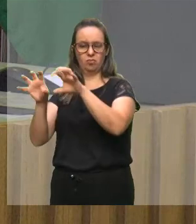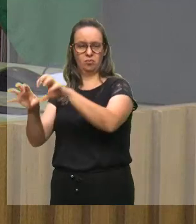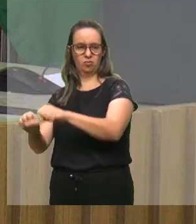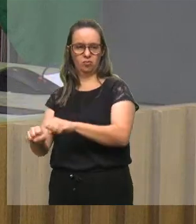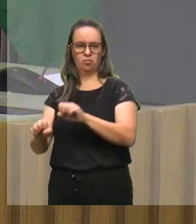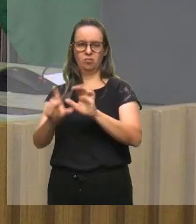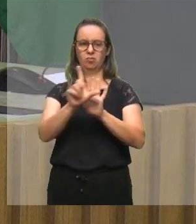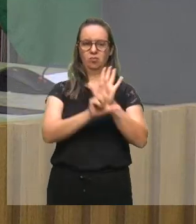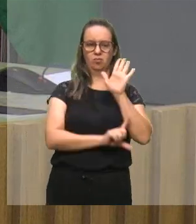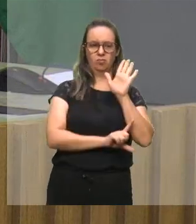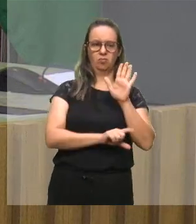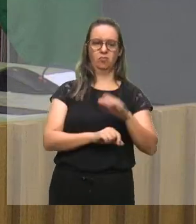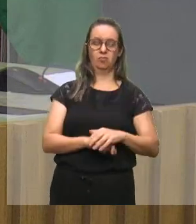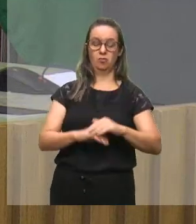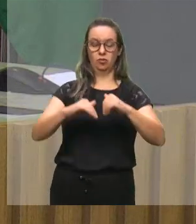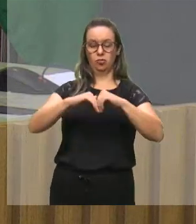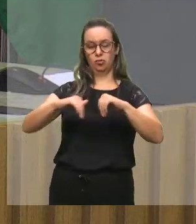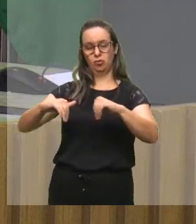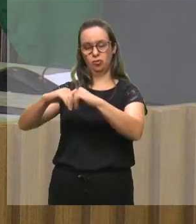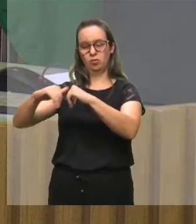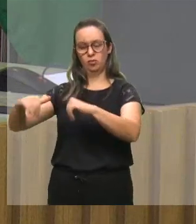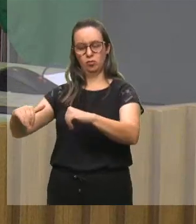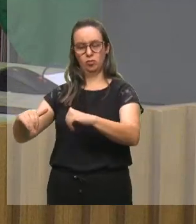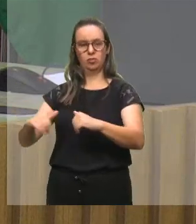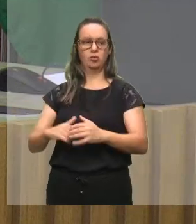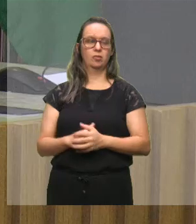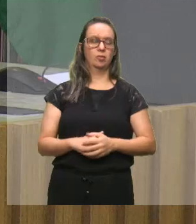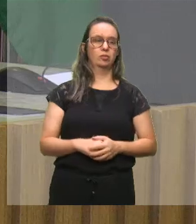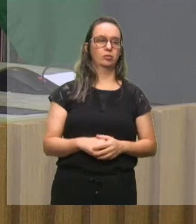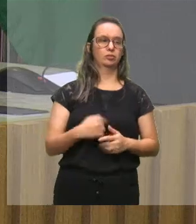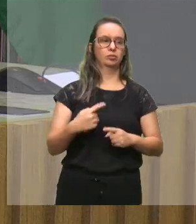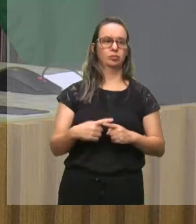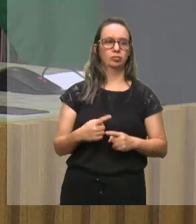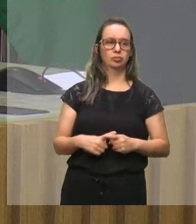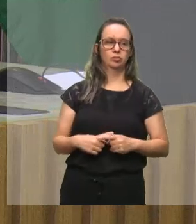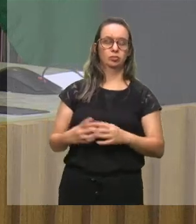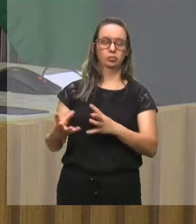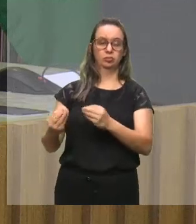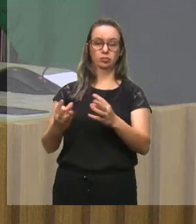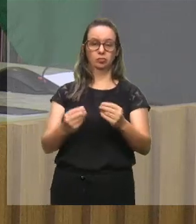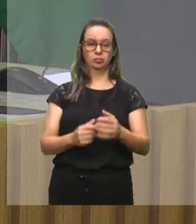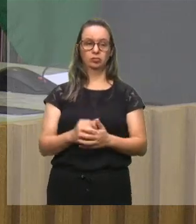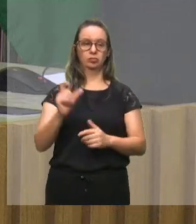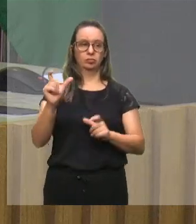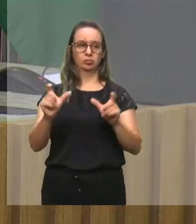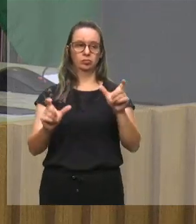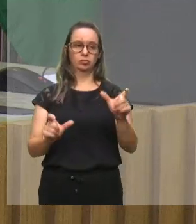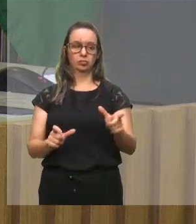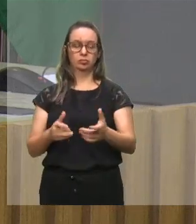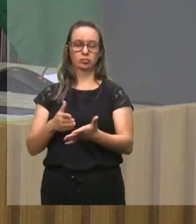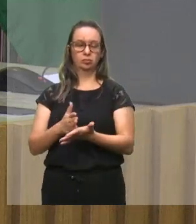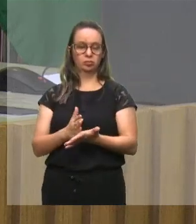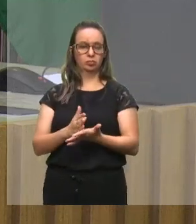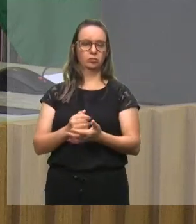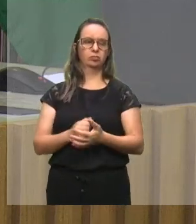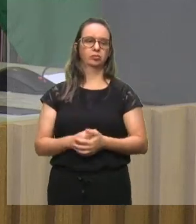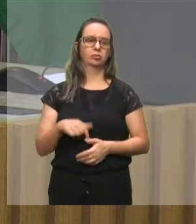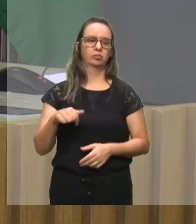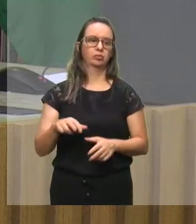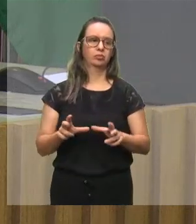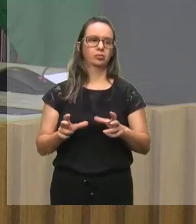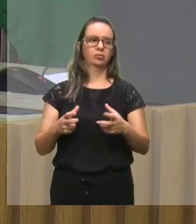lixo, e, queira ou não, eu acho que muitos moradores que aqui estão participando dessa reunião, dessa Câmara, sabem